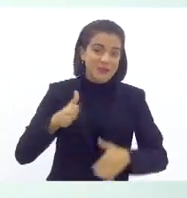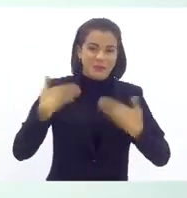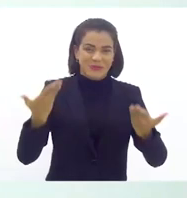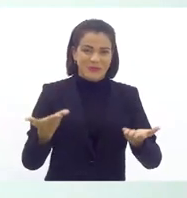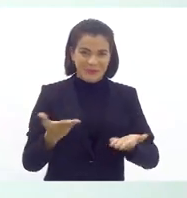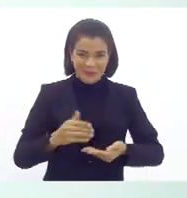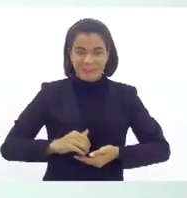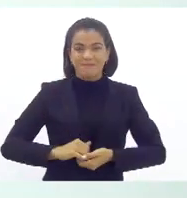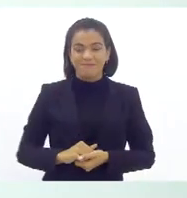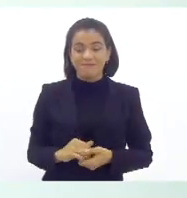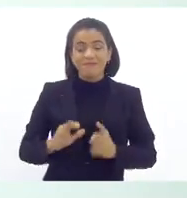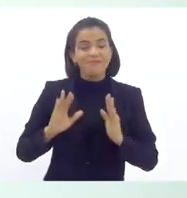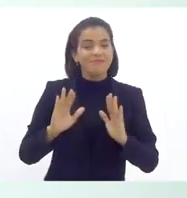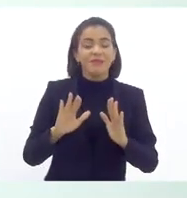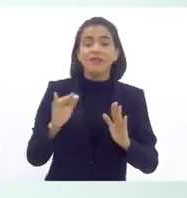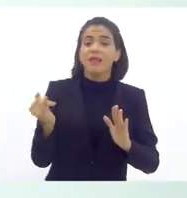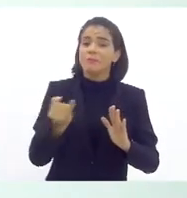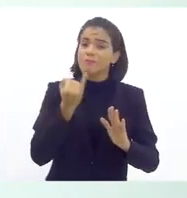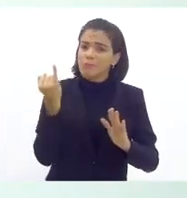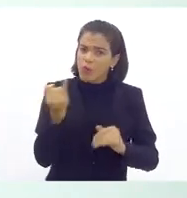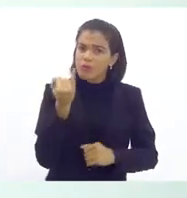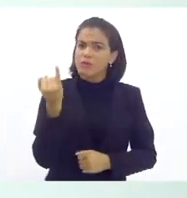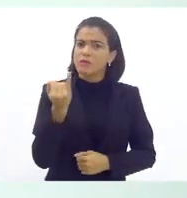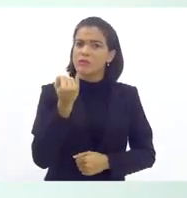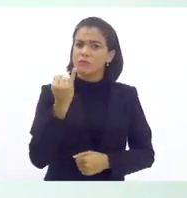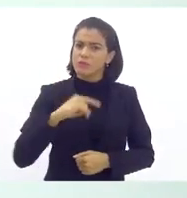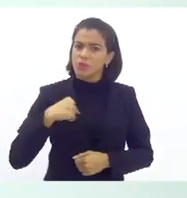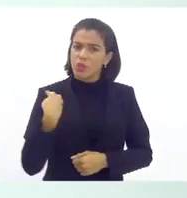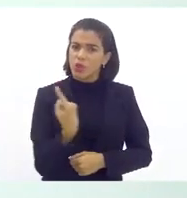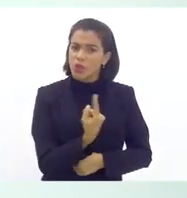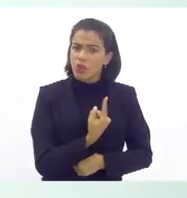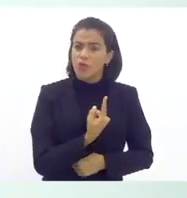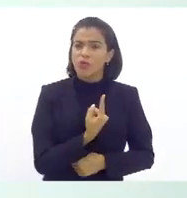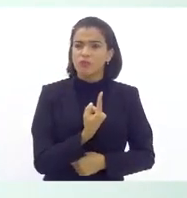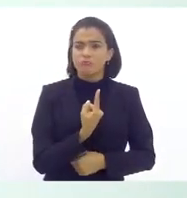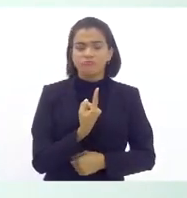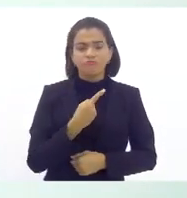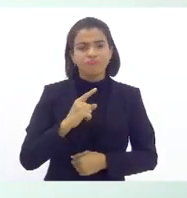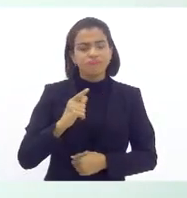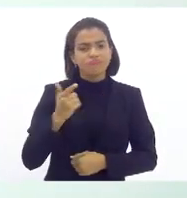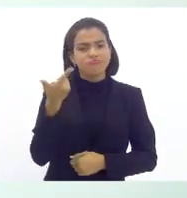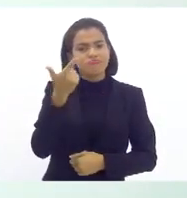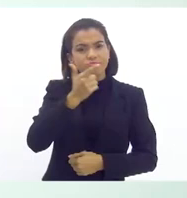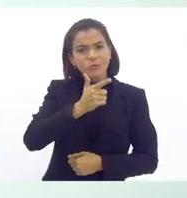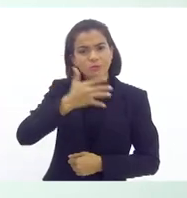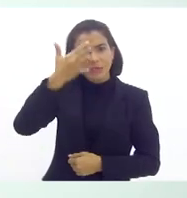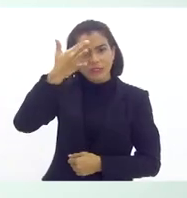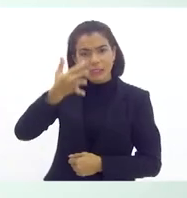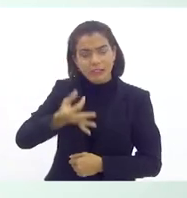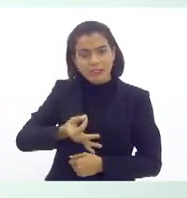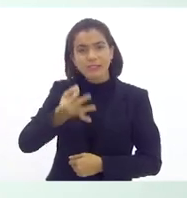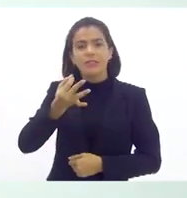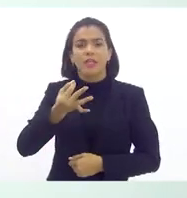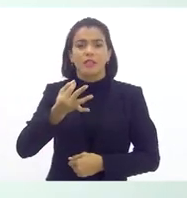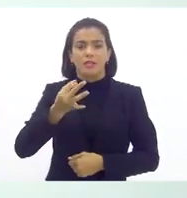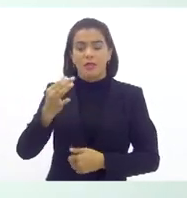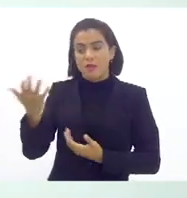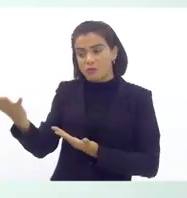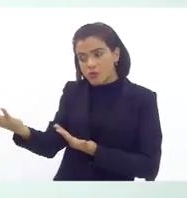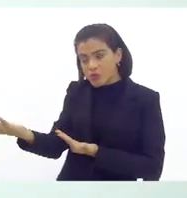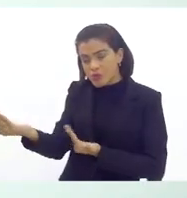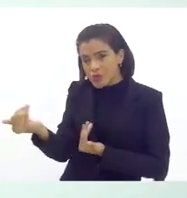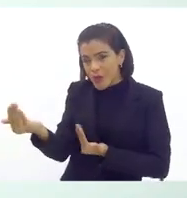Mas é extremamente importante que nós abracemos os nossos jovens,